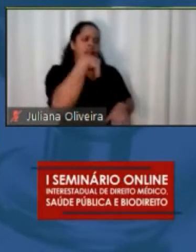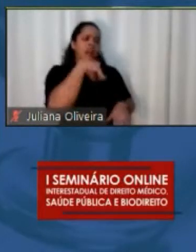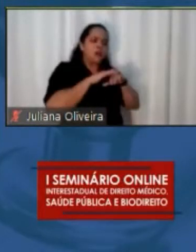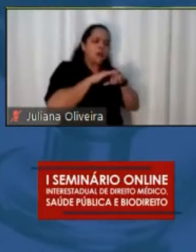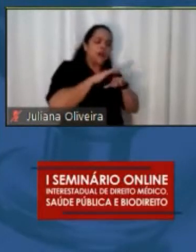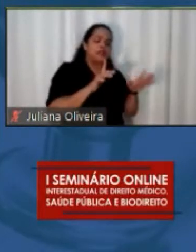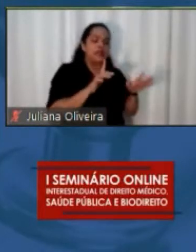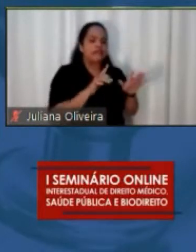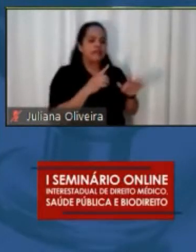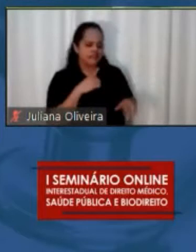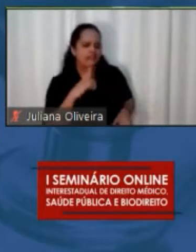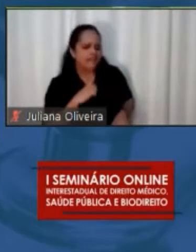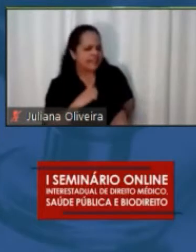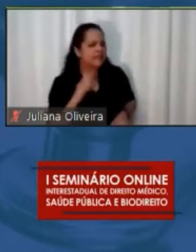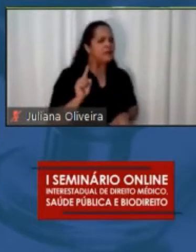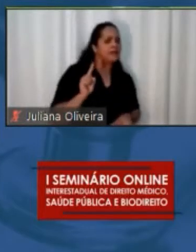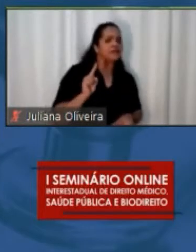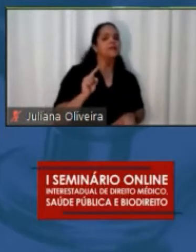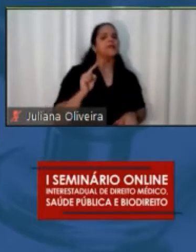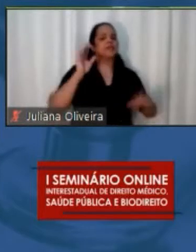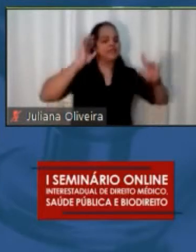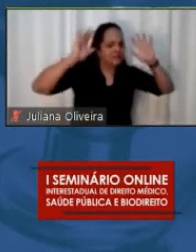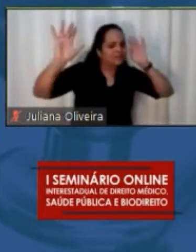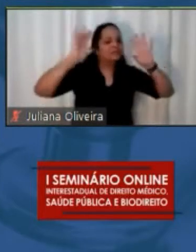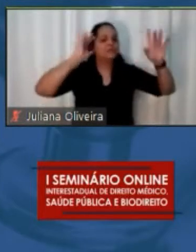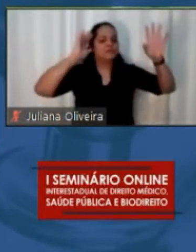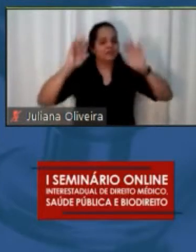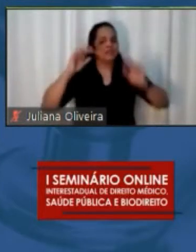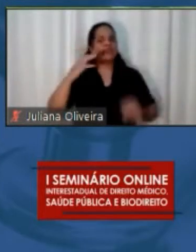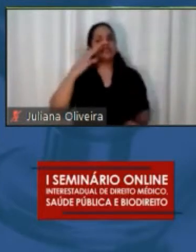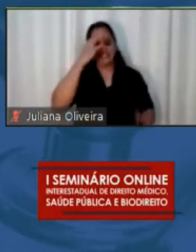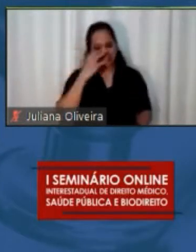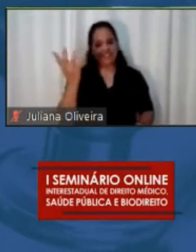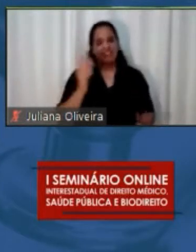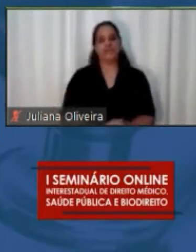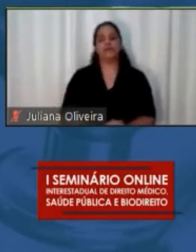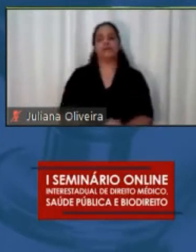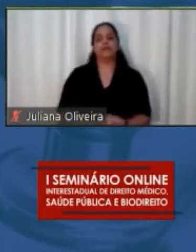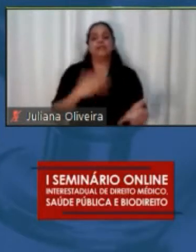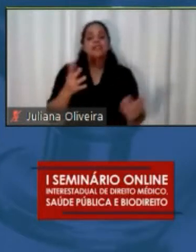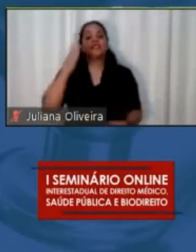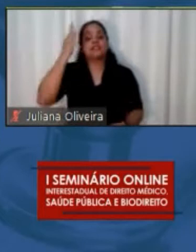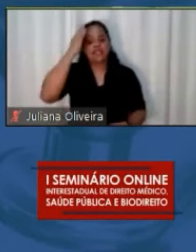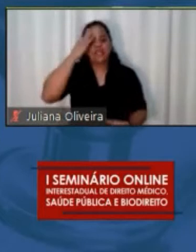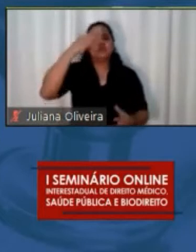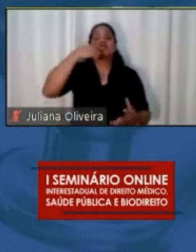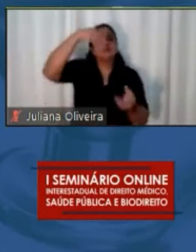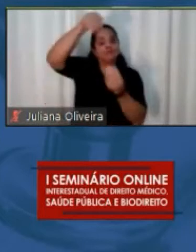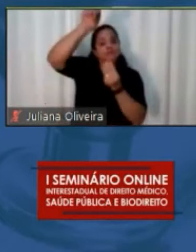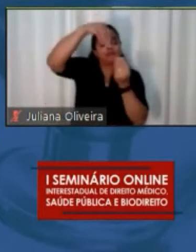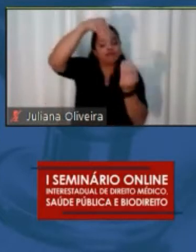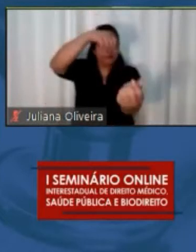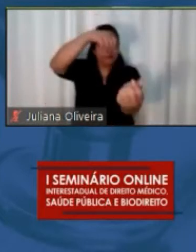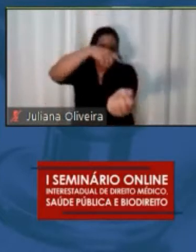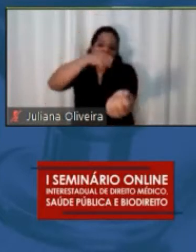Quando nós vimos que os riscos relacionados à transfusão de sangue são grandes, e os pacientes que são mais transfundidos têm maior